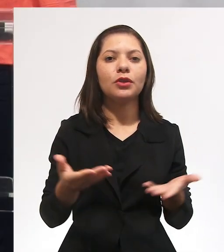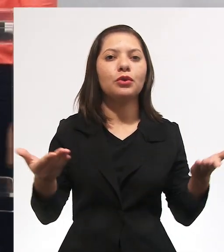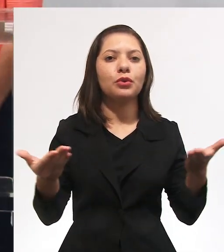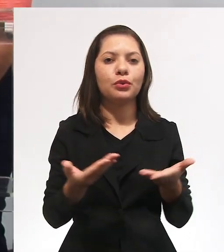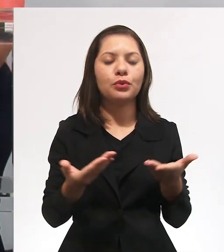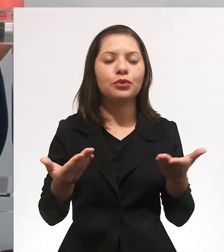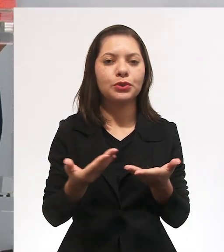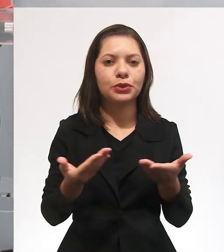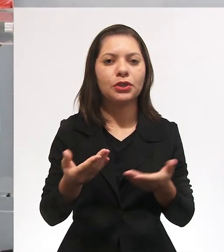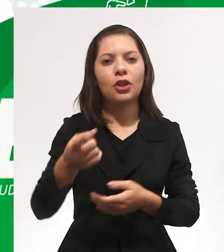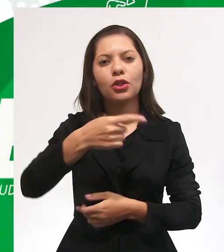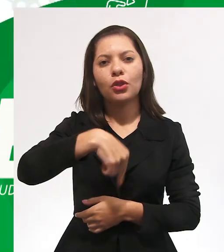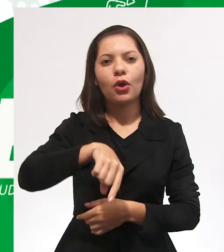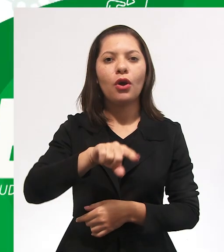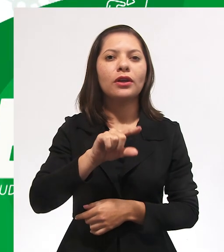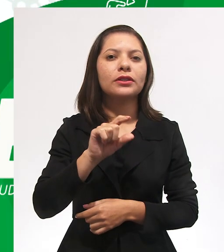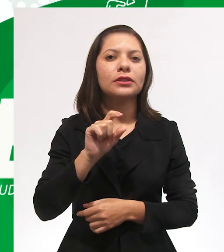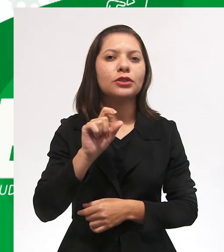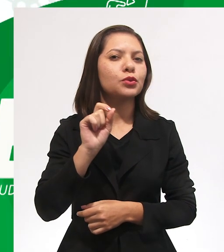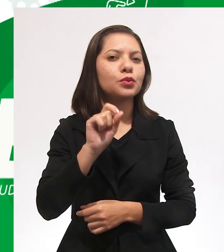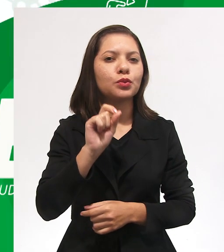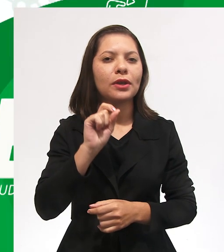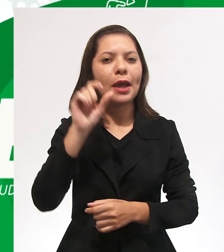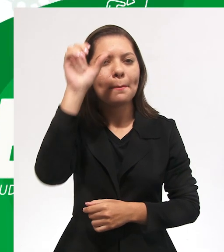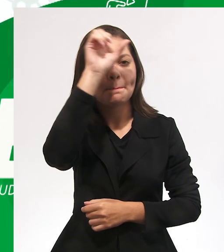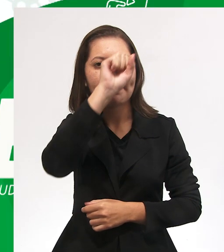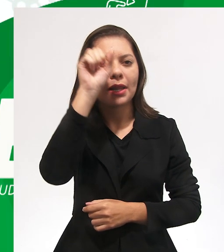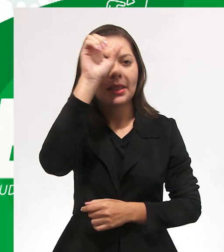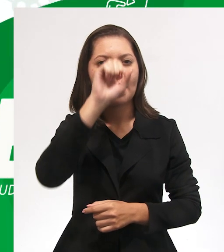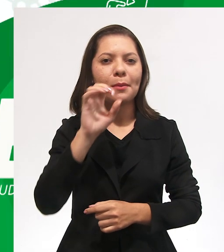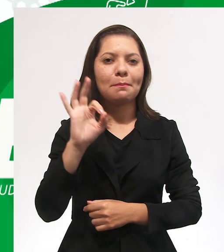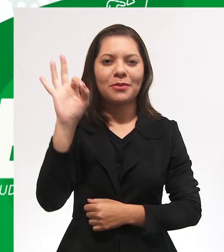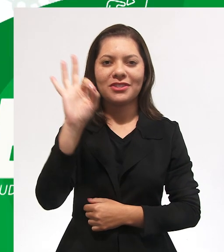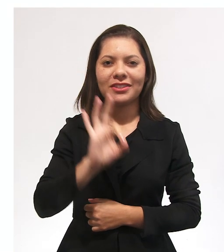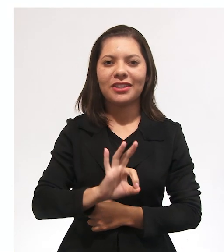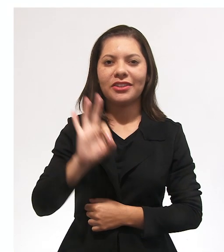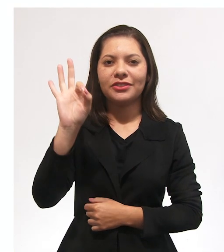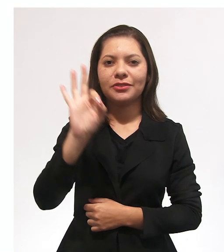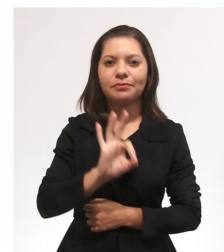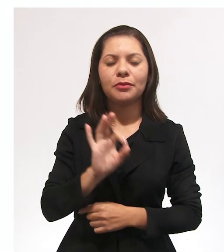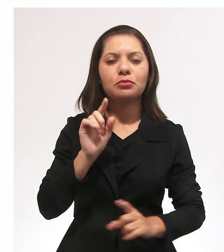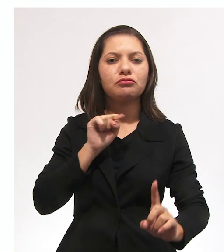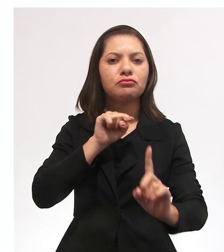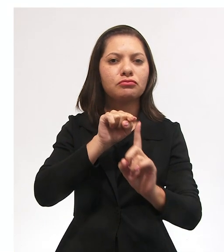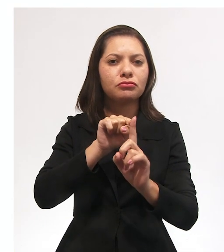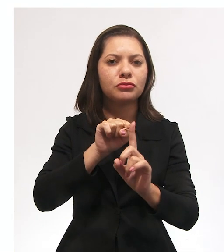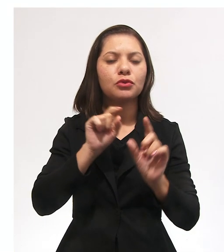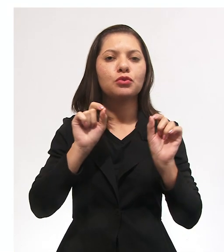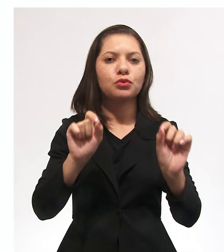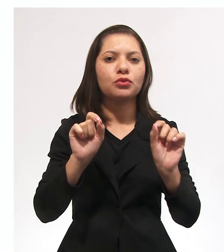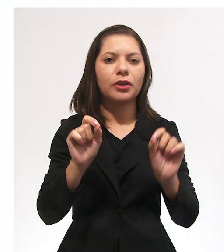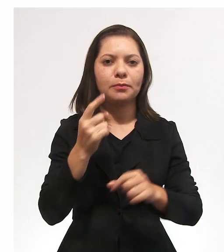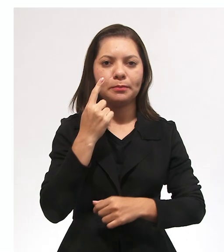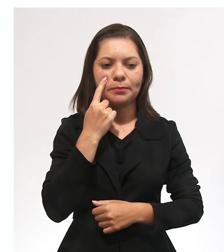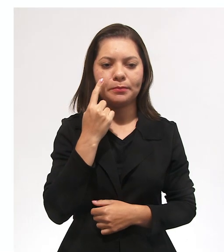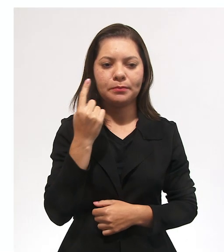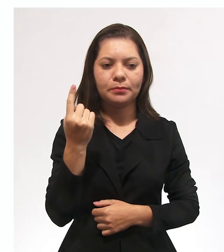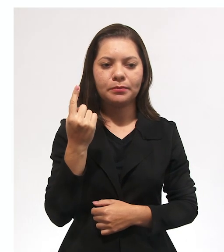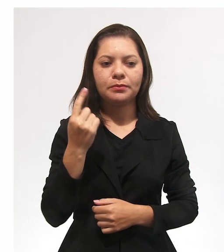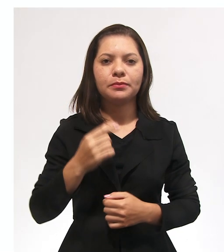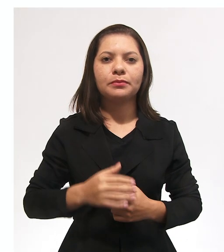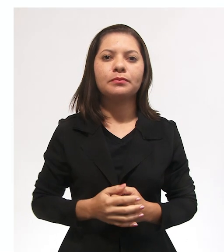de hoje, nós vamos falar sobre porcentagem. Os objetivos da nossa aula de hoje